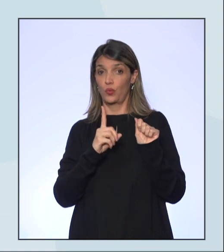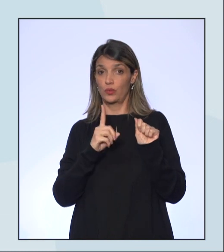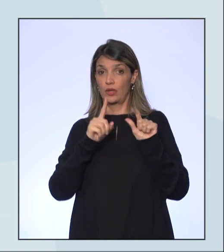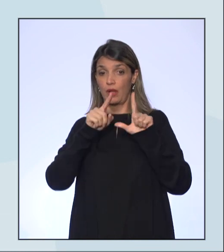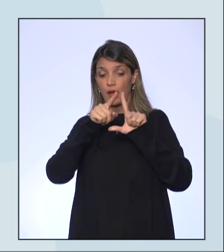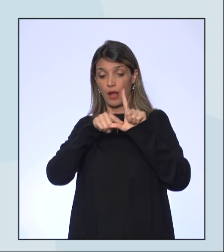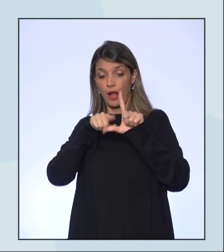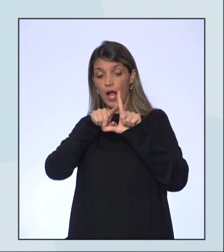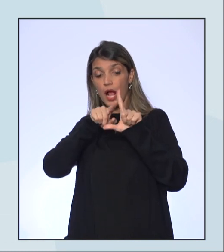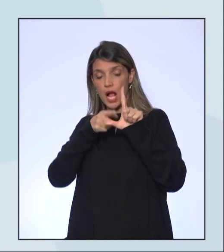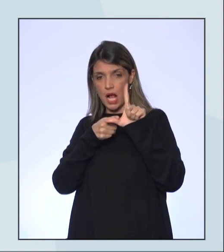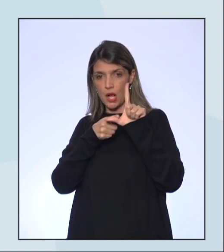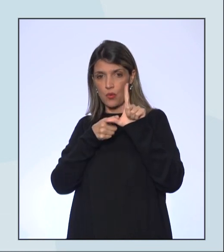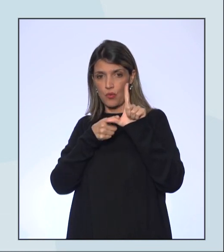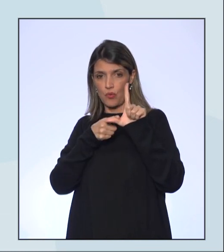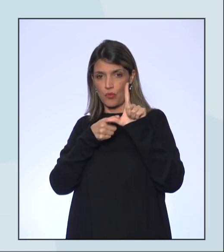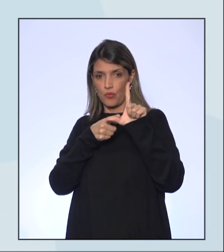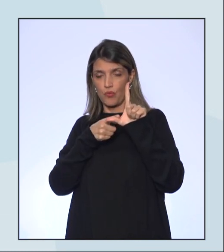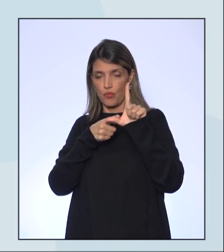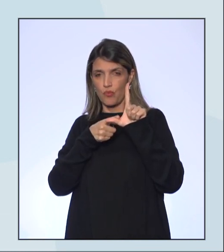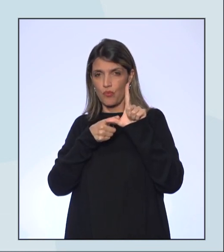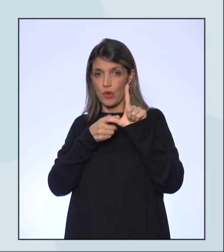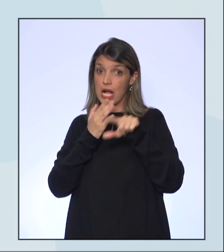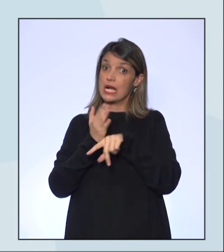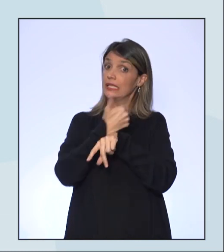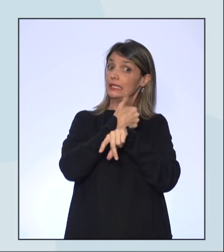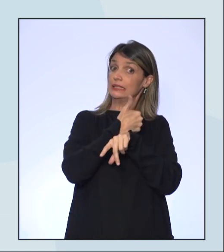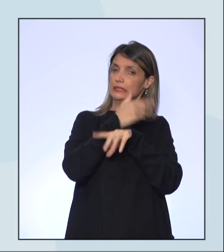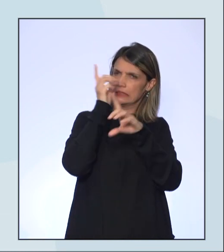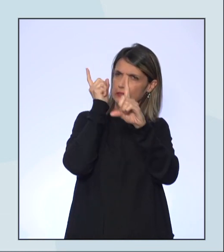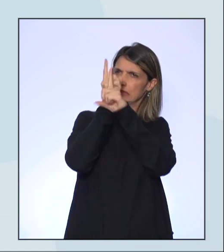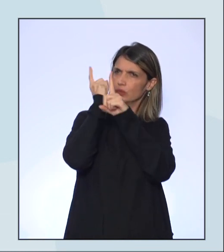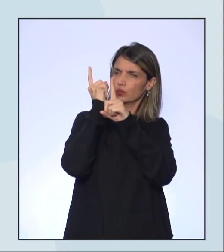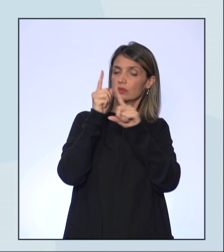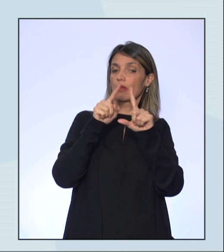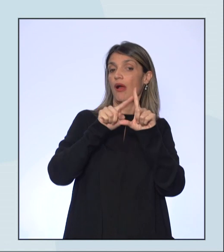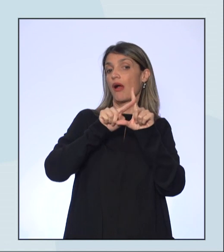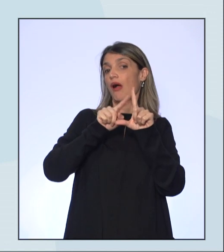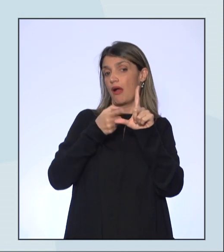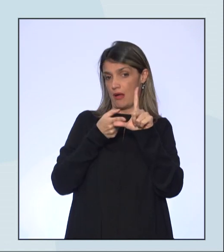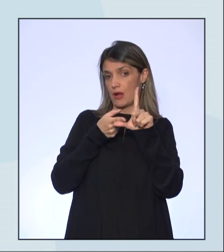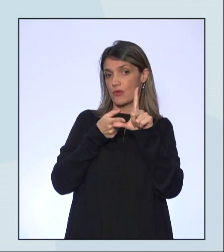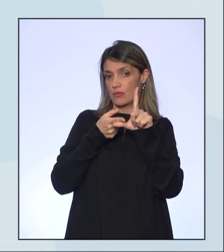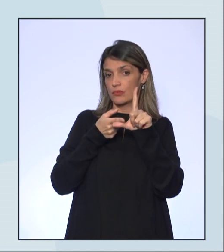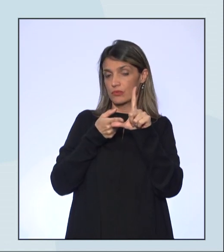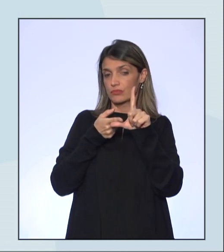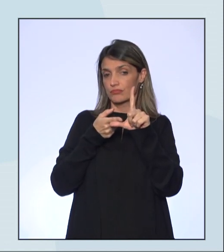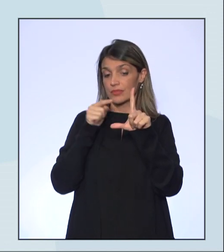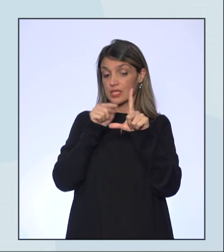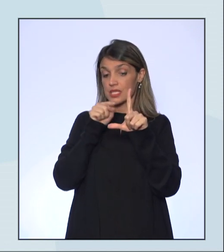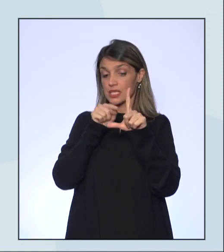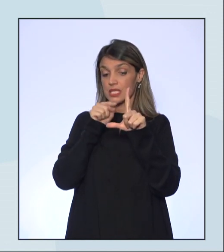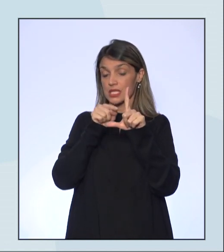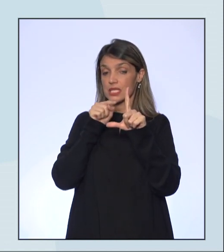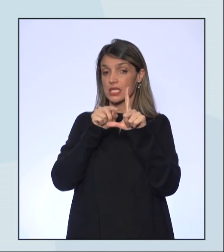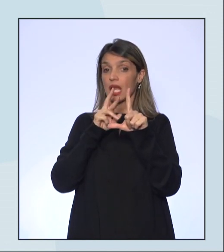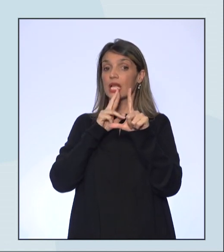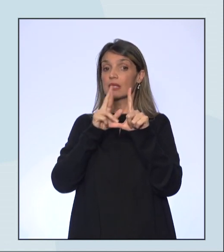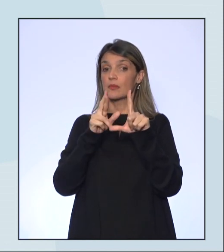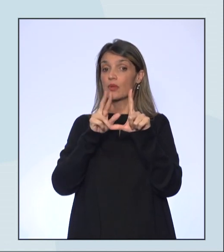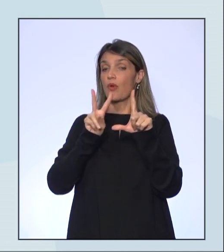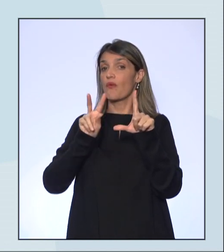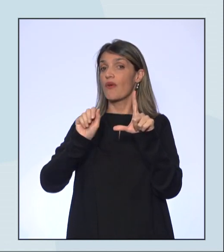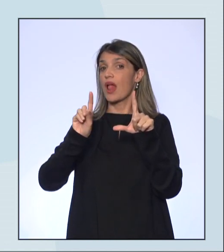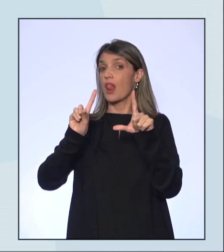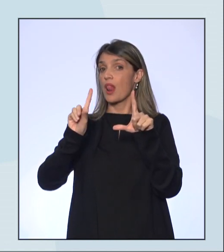ângulo primeiro antes né vocês consigam encontrar o ângulo com esse ângulo responda o